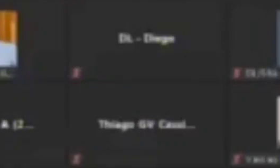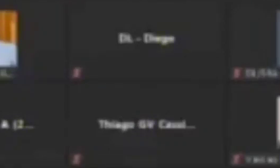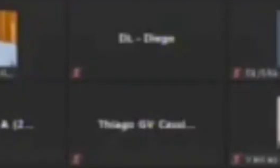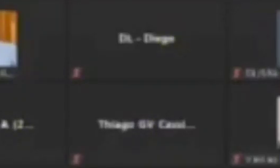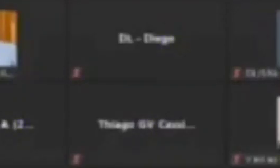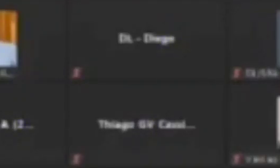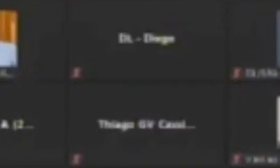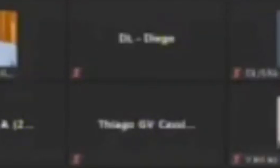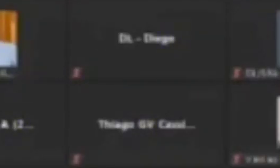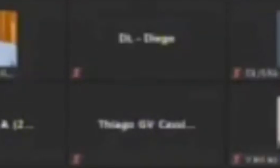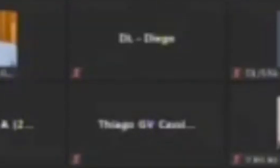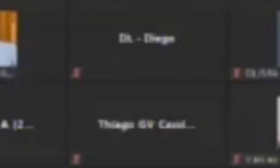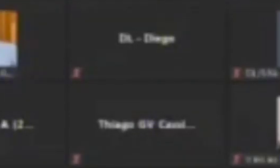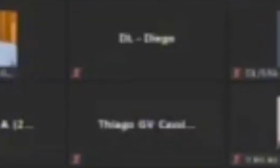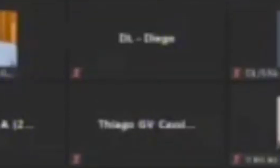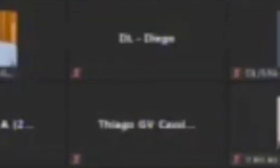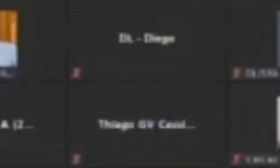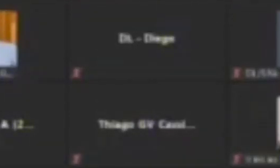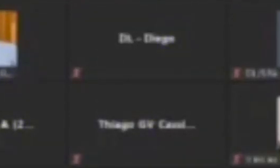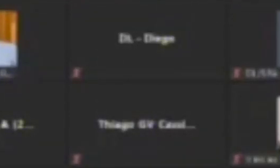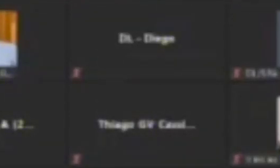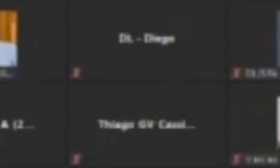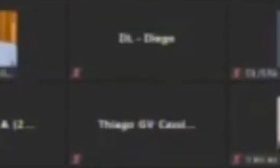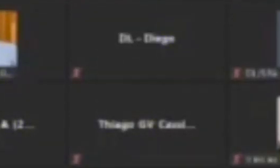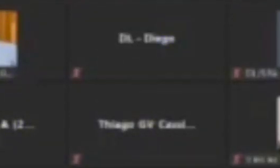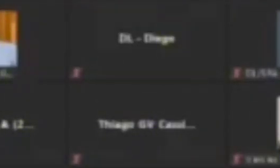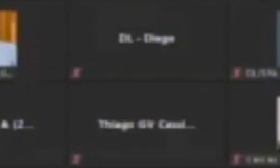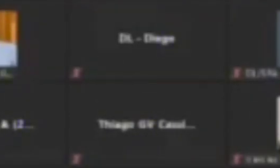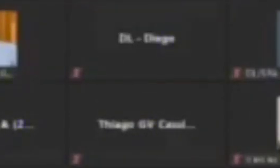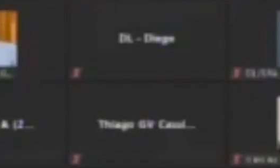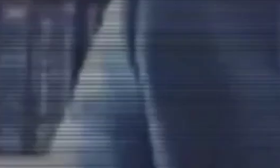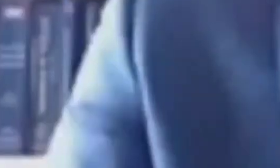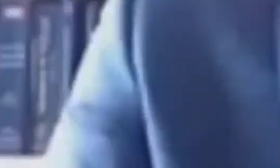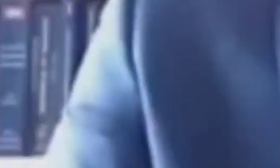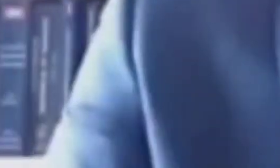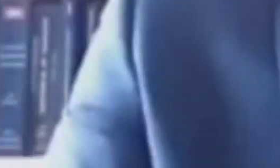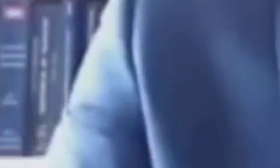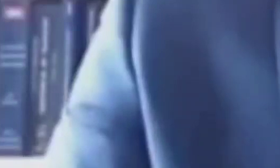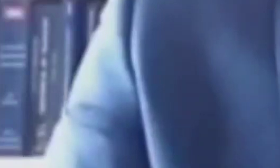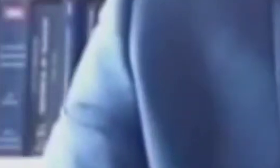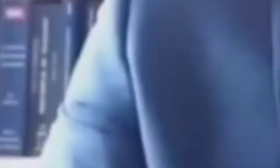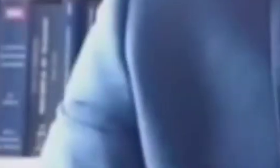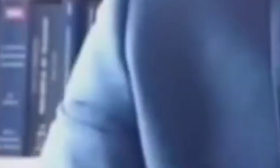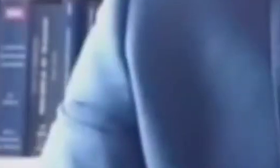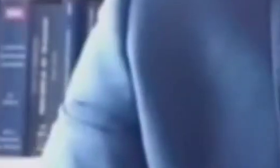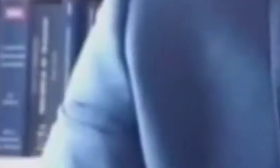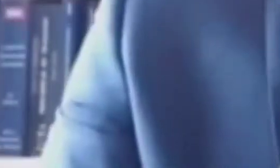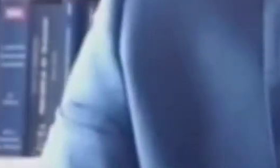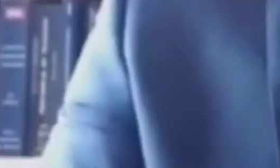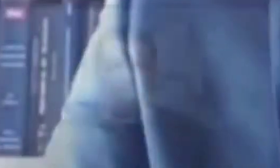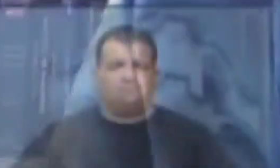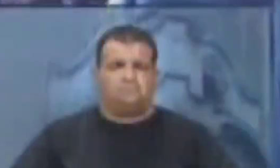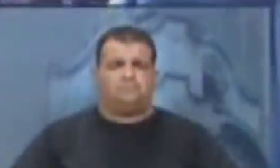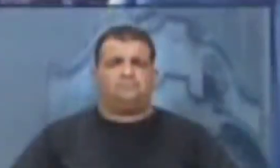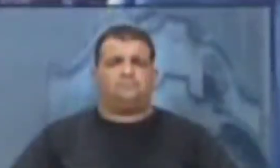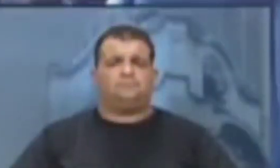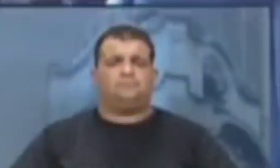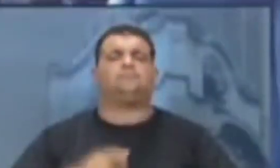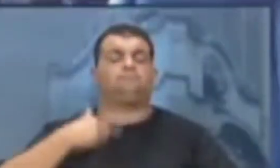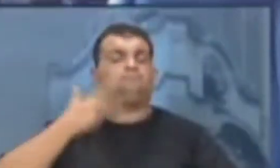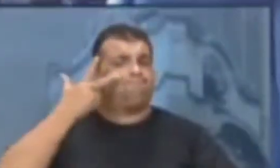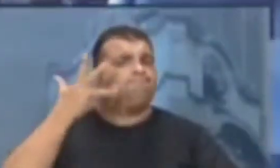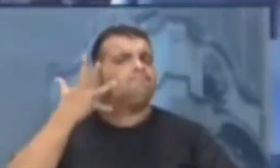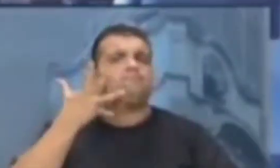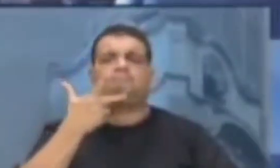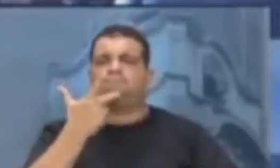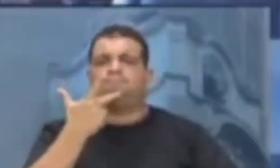Boa tarde, presidente. Boa tarde, colegas vereadores e vereadoras. Estou aqui ocupando hoje o espaço